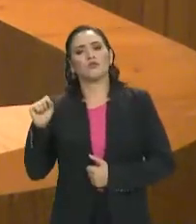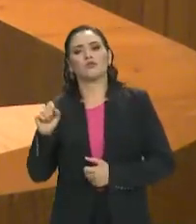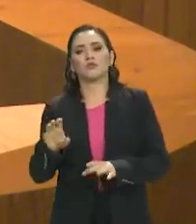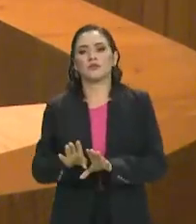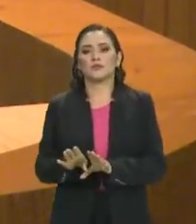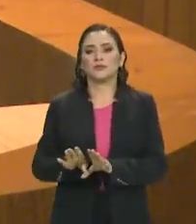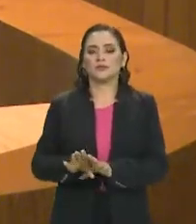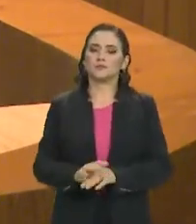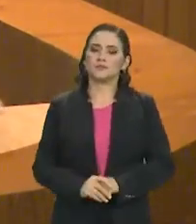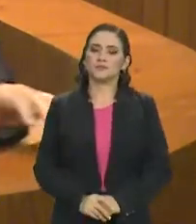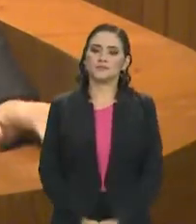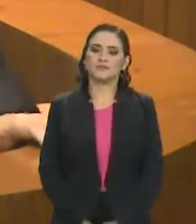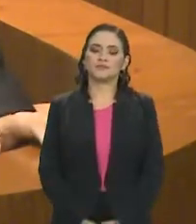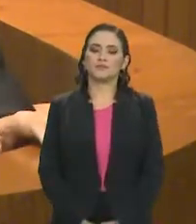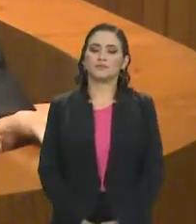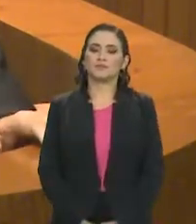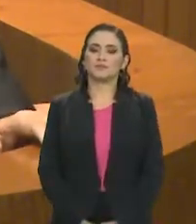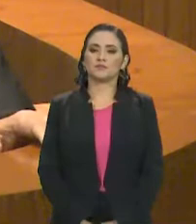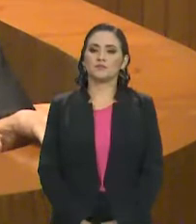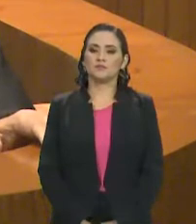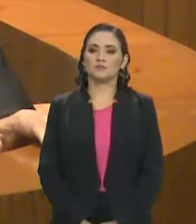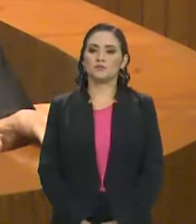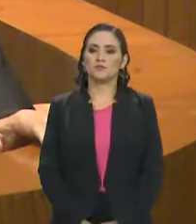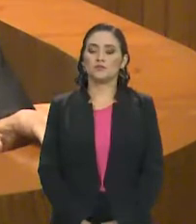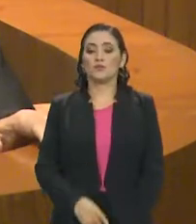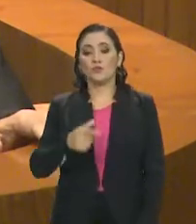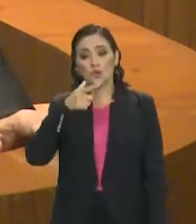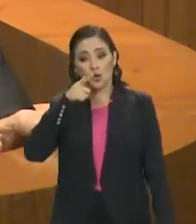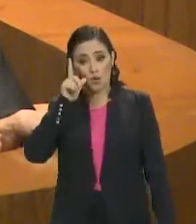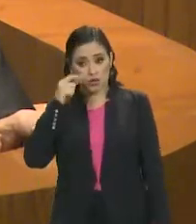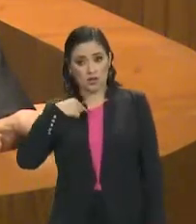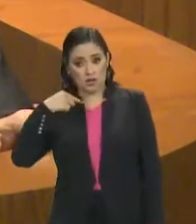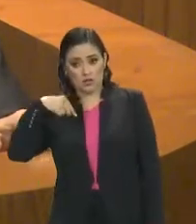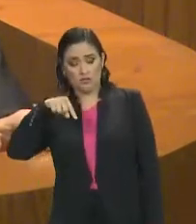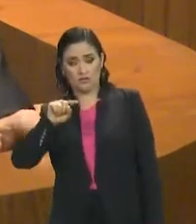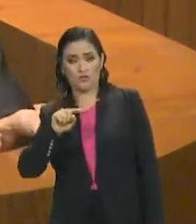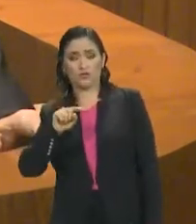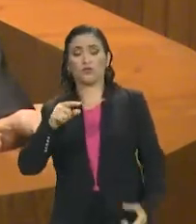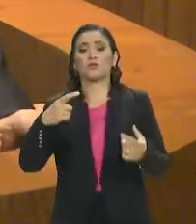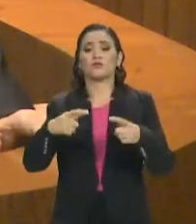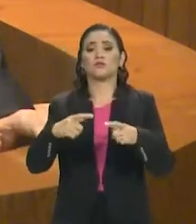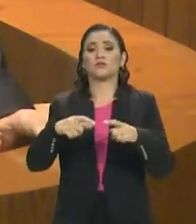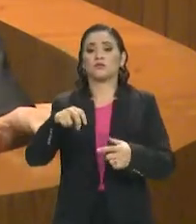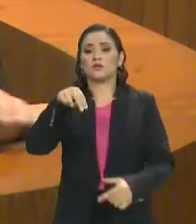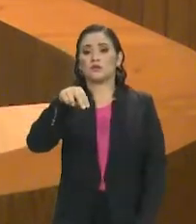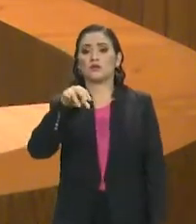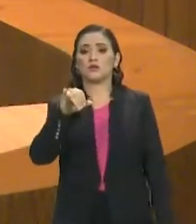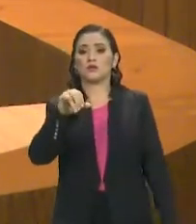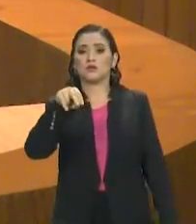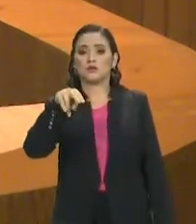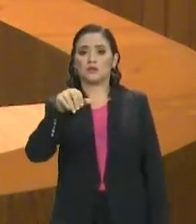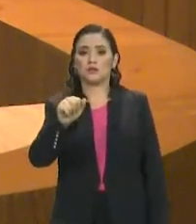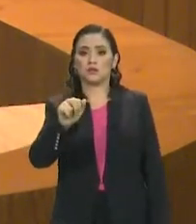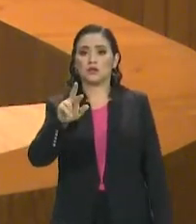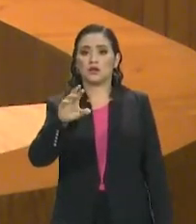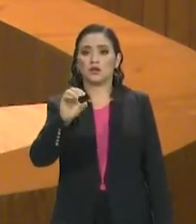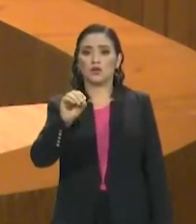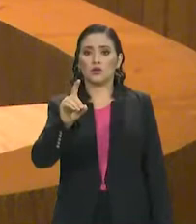Assembleia. Ontem eu estive na cidade de Nina Rodrigues, numa